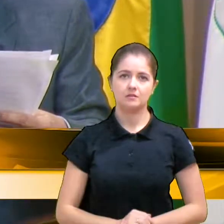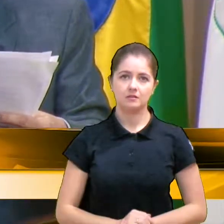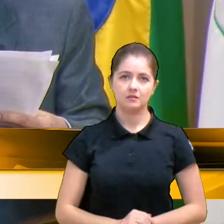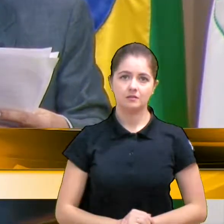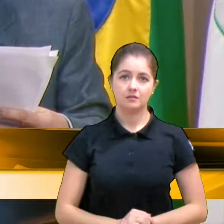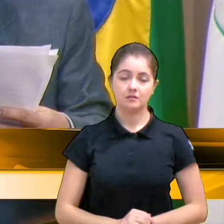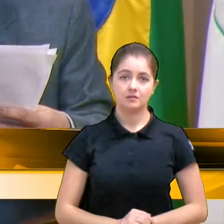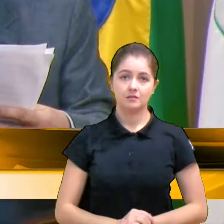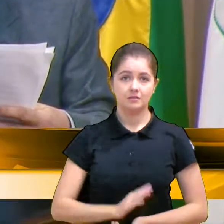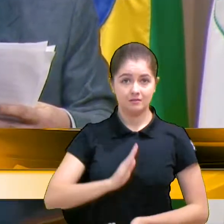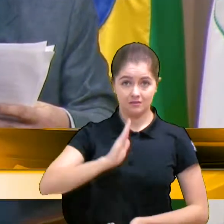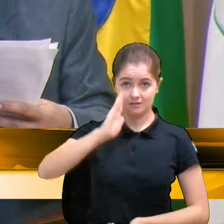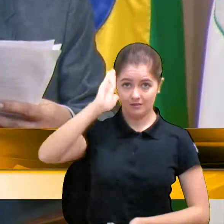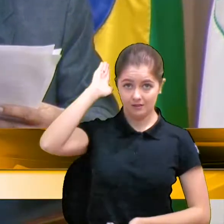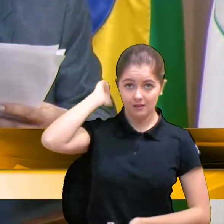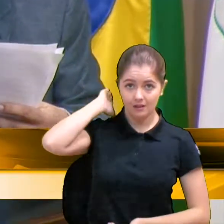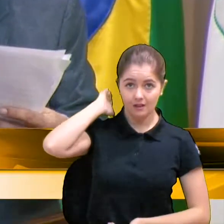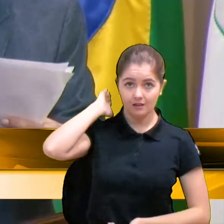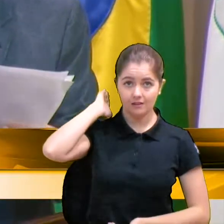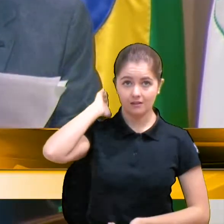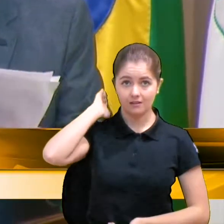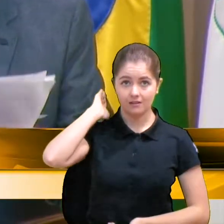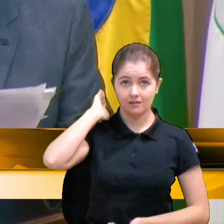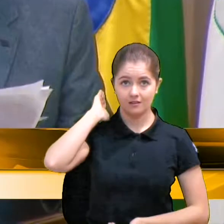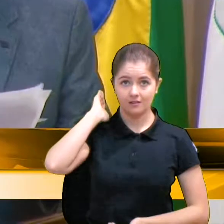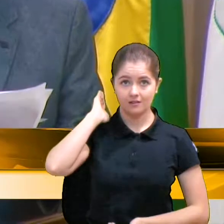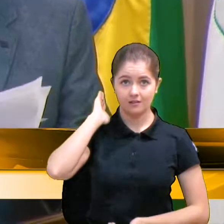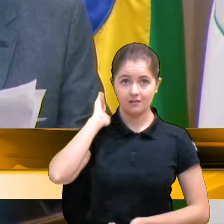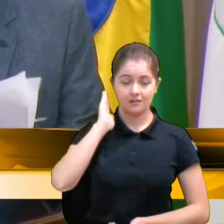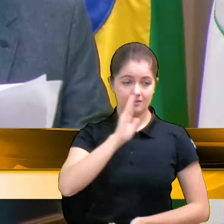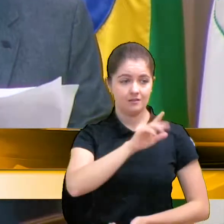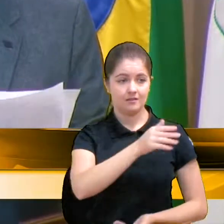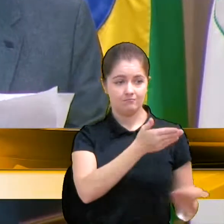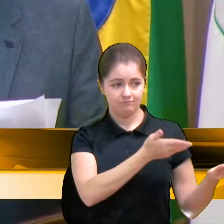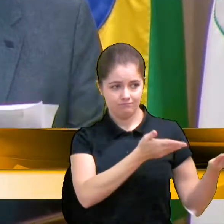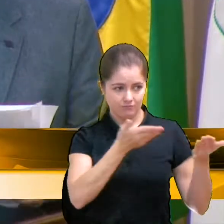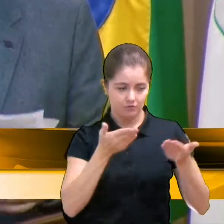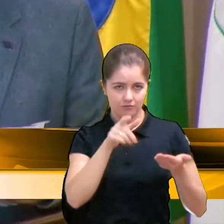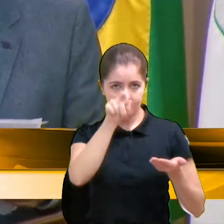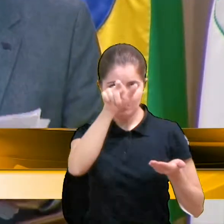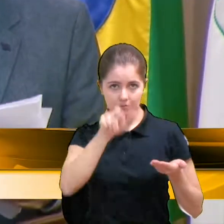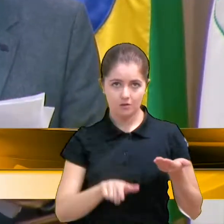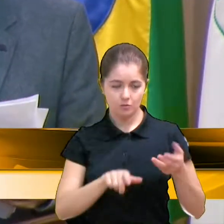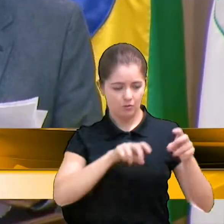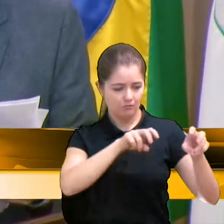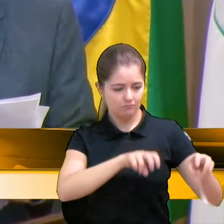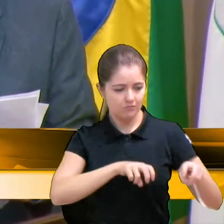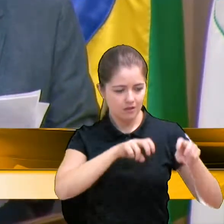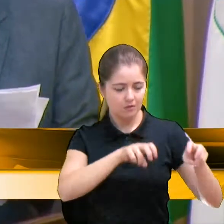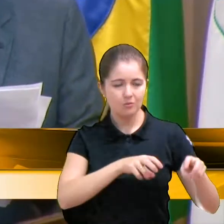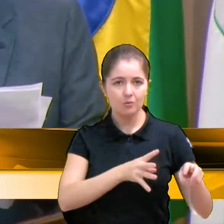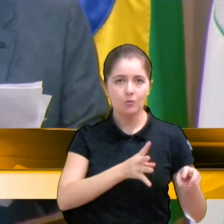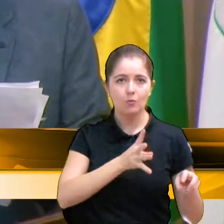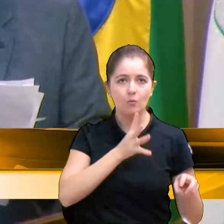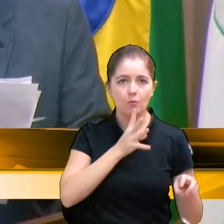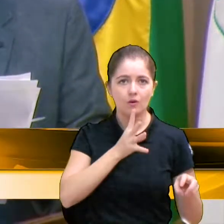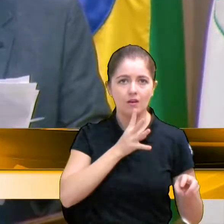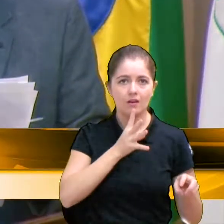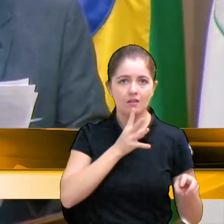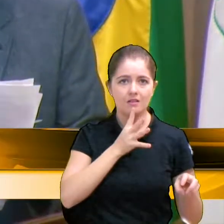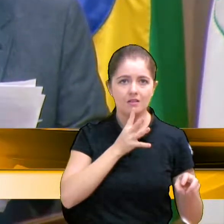Prefeito, coloque um agricultor da mão calejada, que conheça a realidade do meio